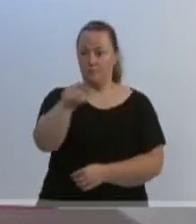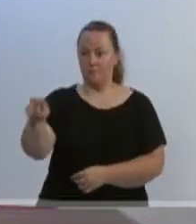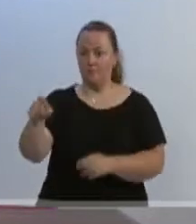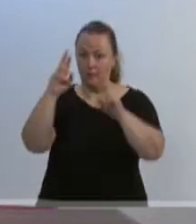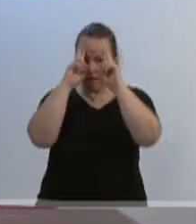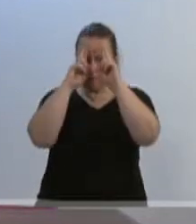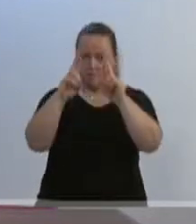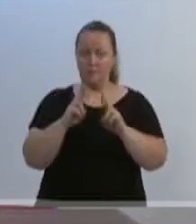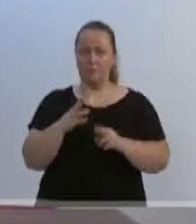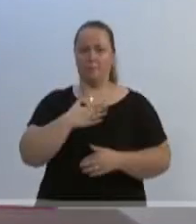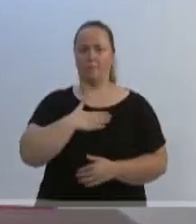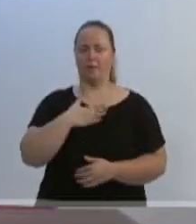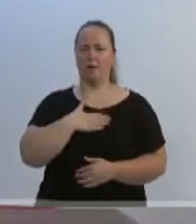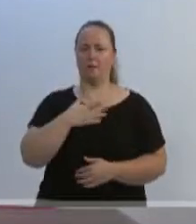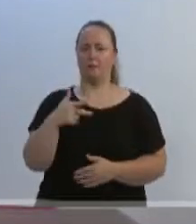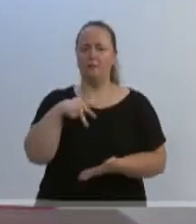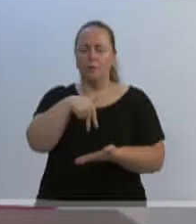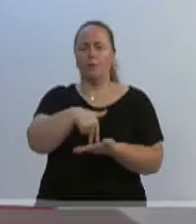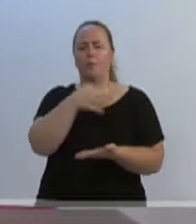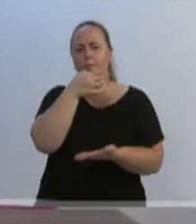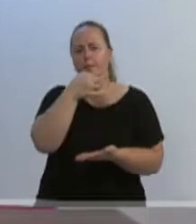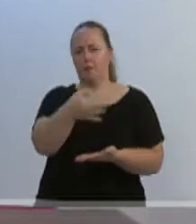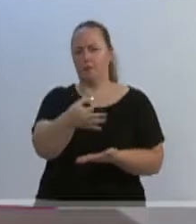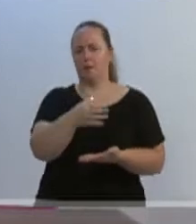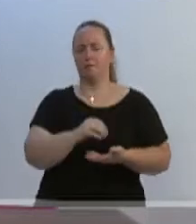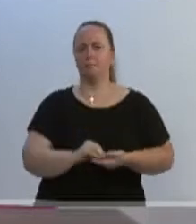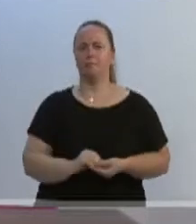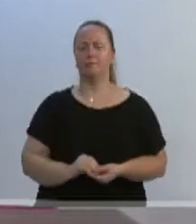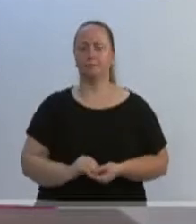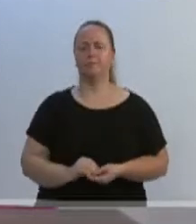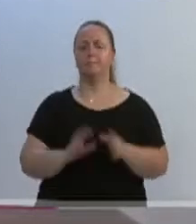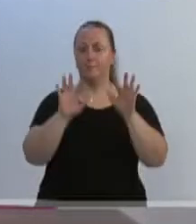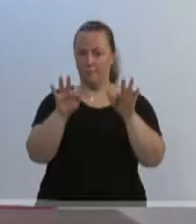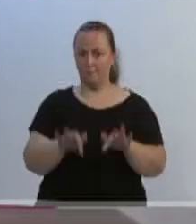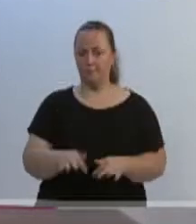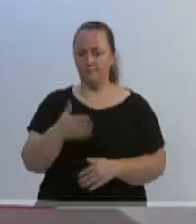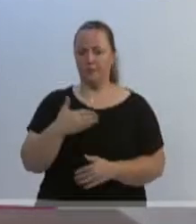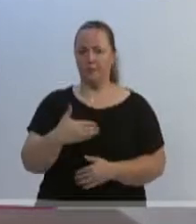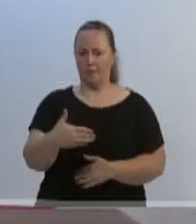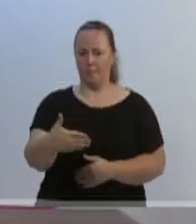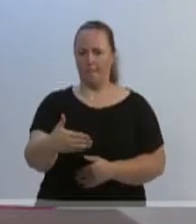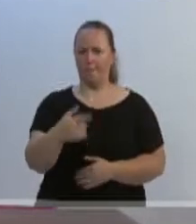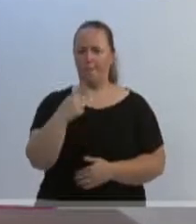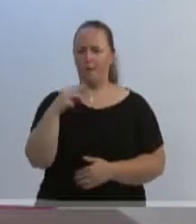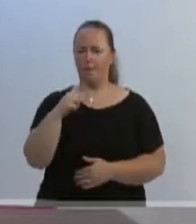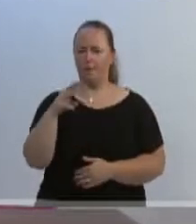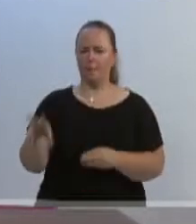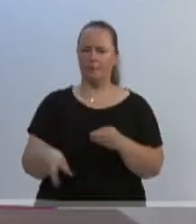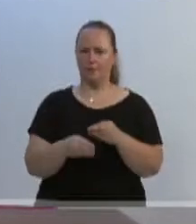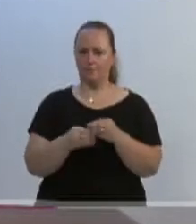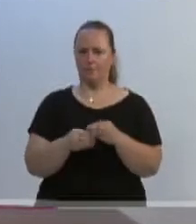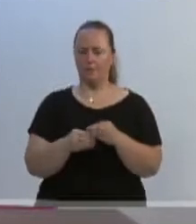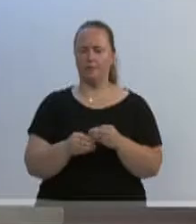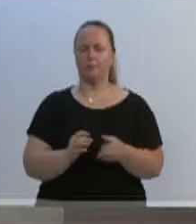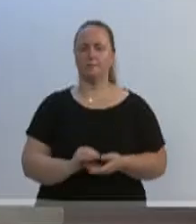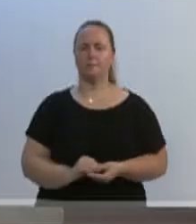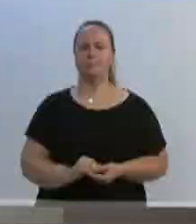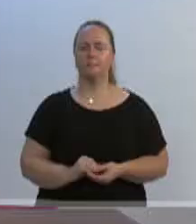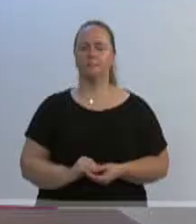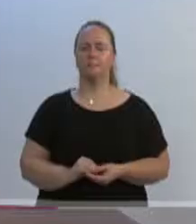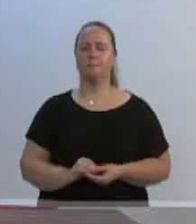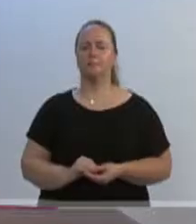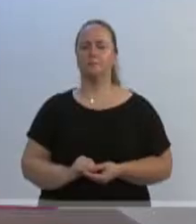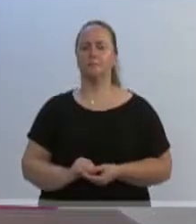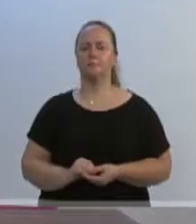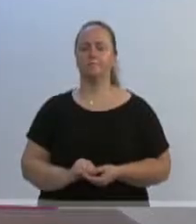todos nós e aos nossos posicionamentos. Por fim, presidente, mais um minuto para a conclusão. Mais um minuto. Eu só